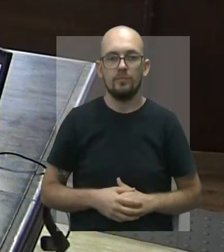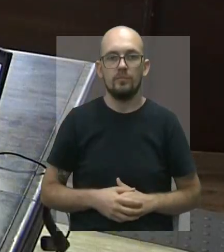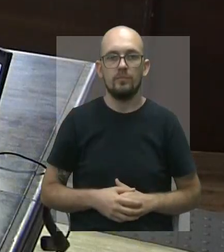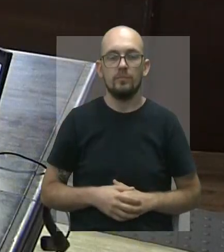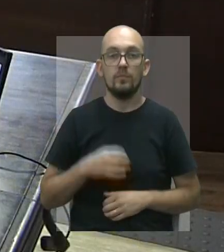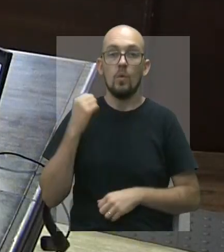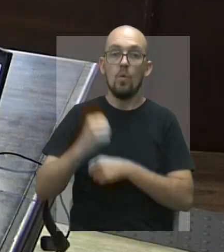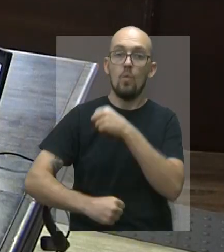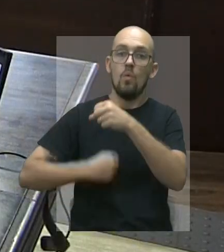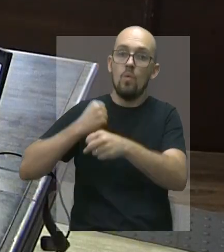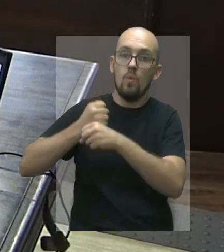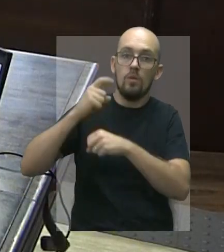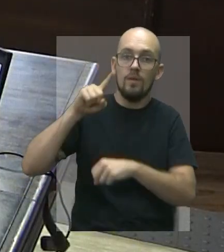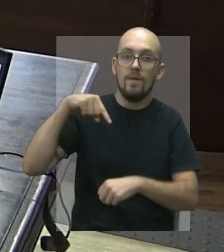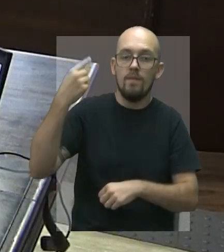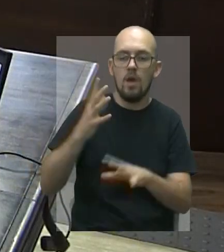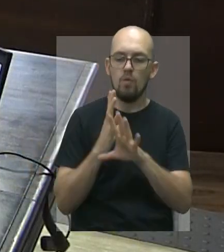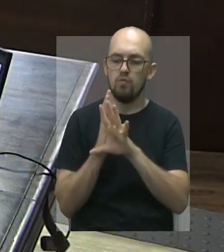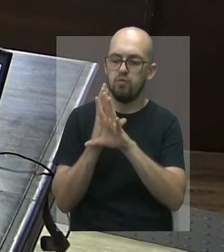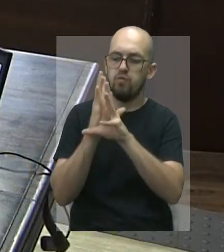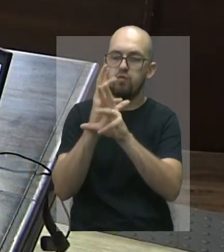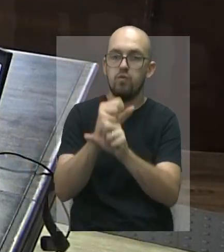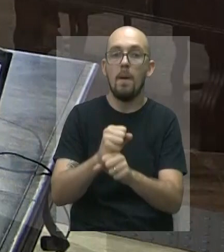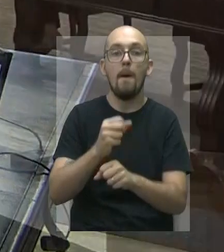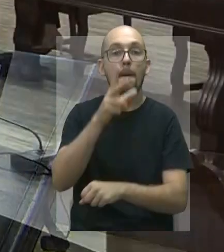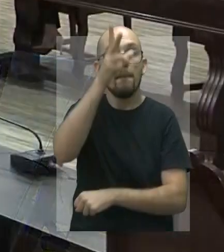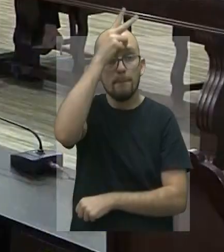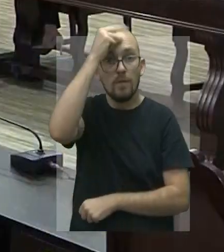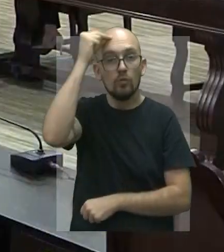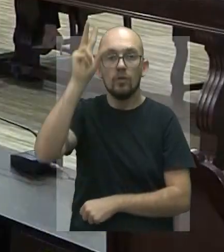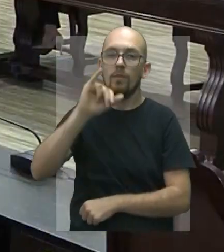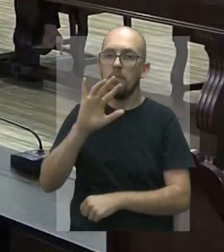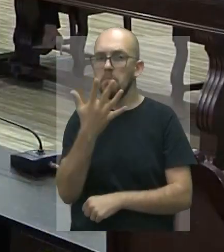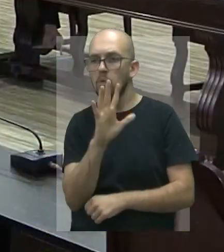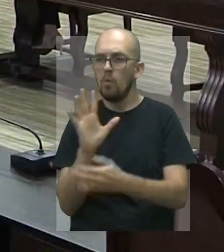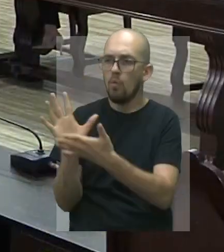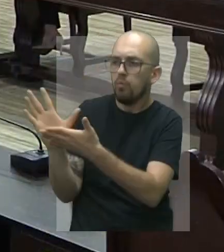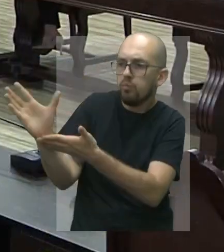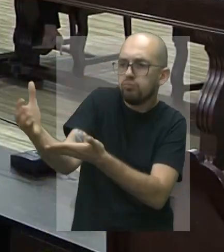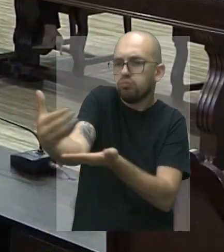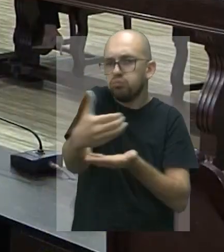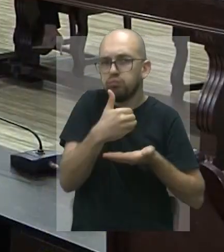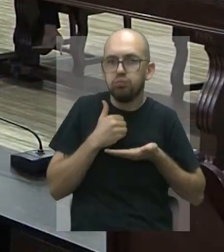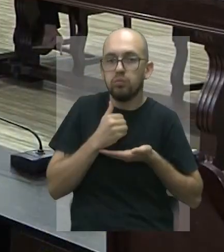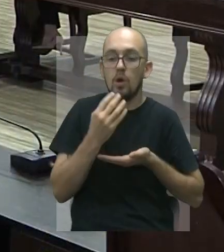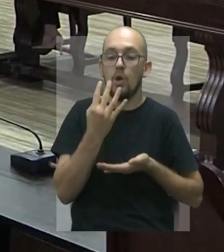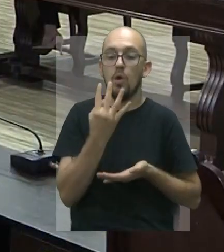que vem, a previsão é que a Prefeitura de Jaú arrecade R$